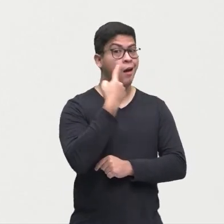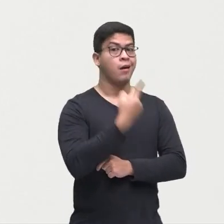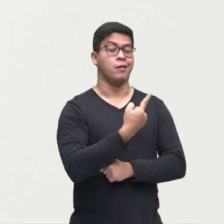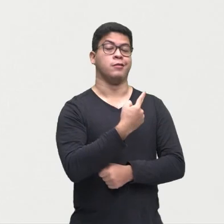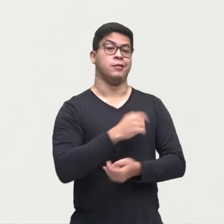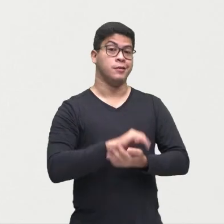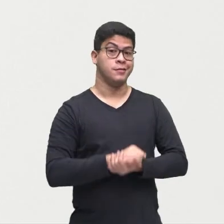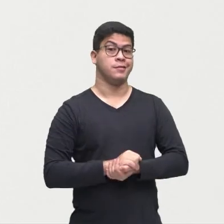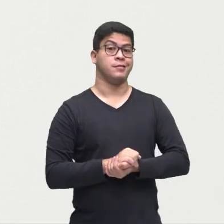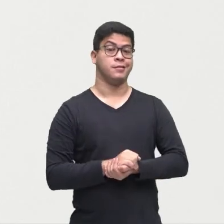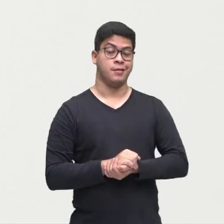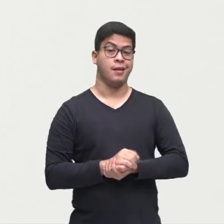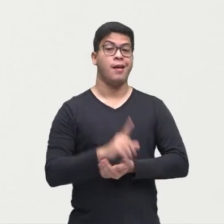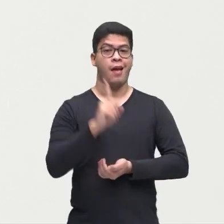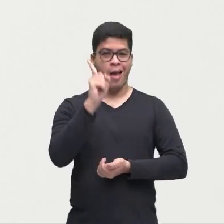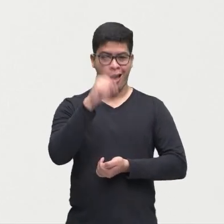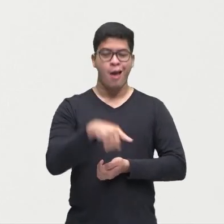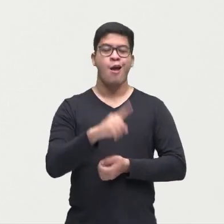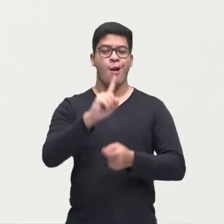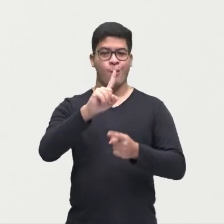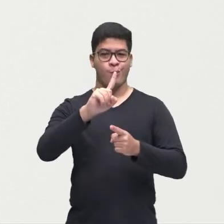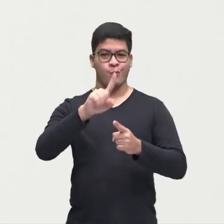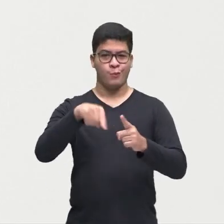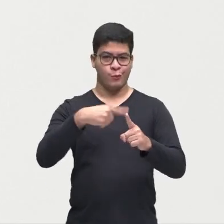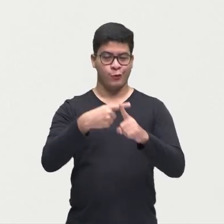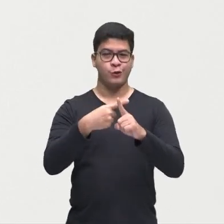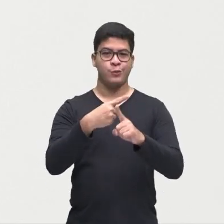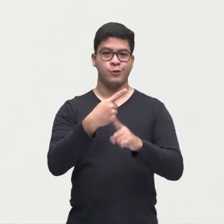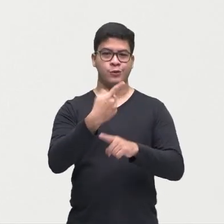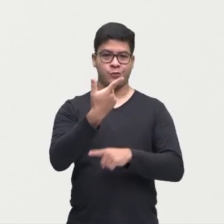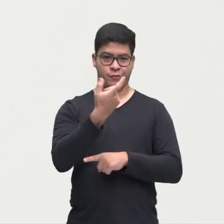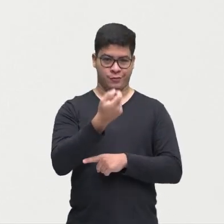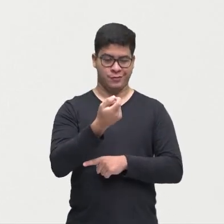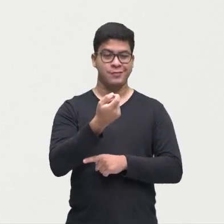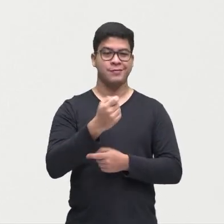ó, ele é sim múltiplo de 20, tá bom?